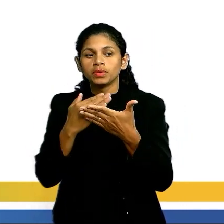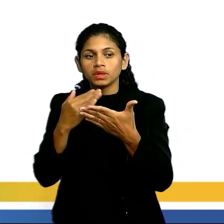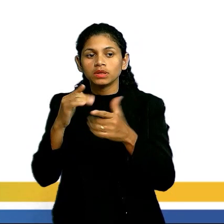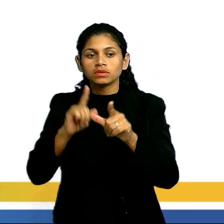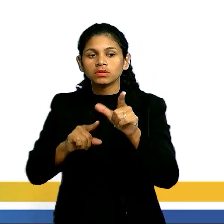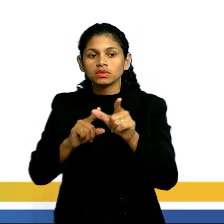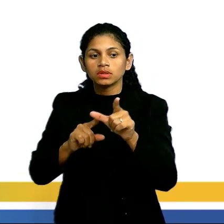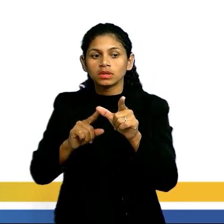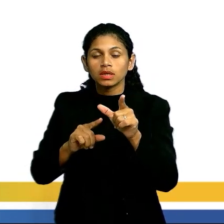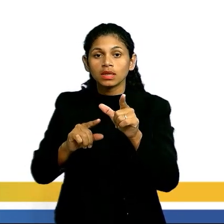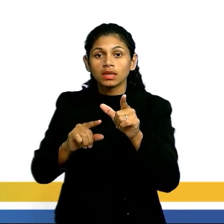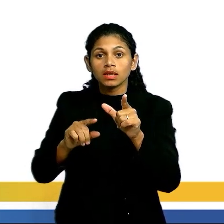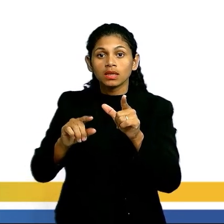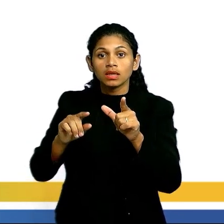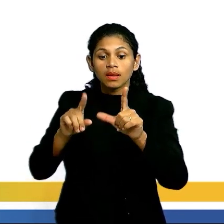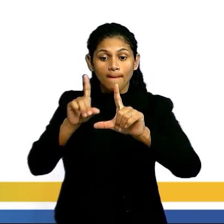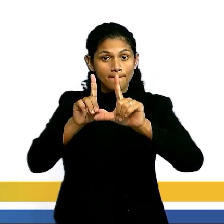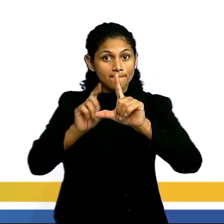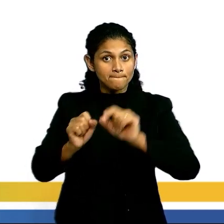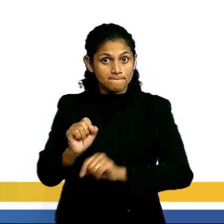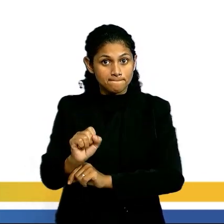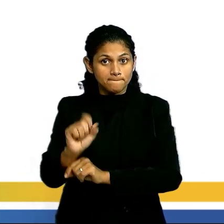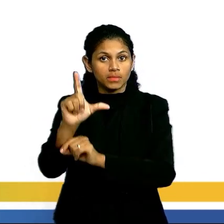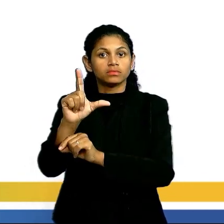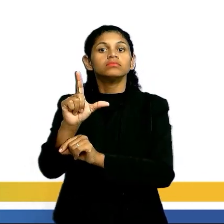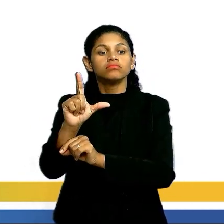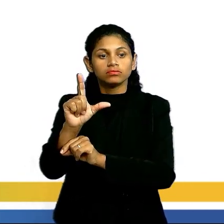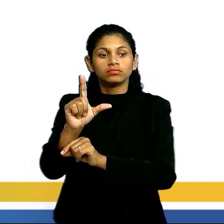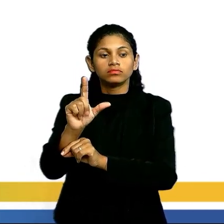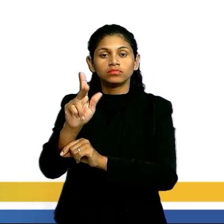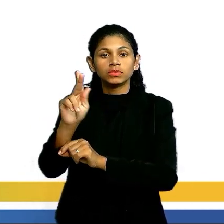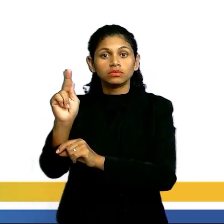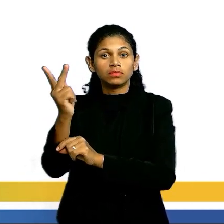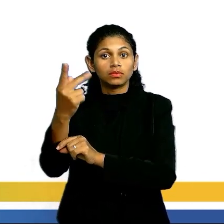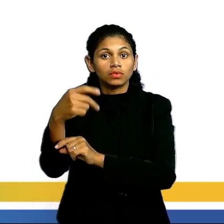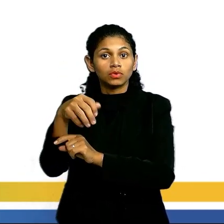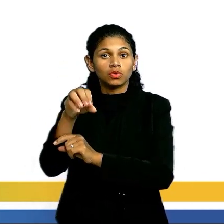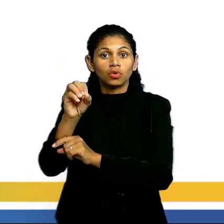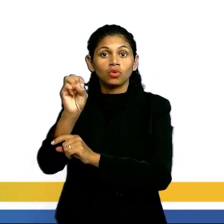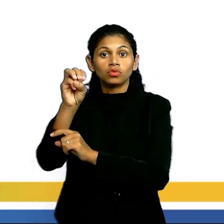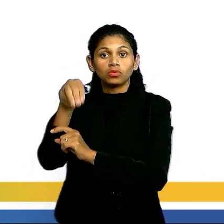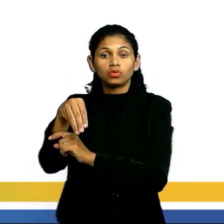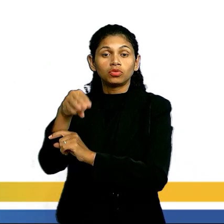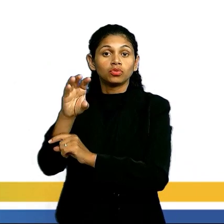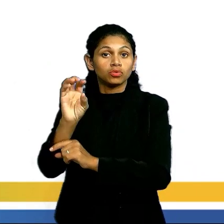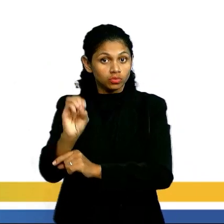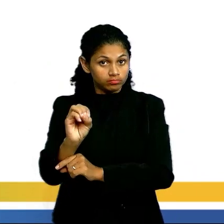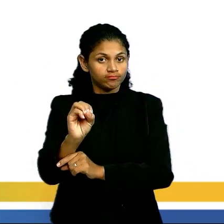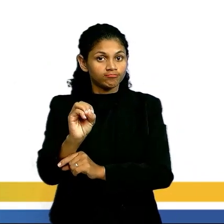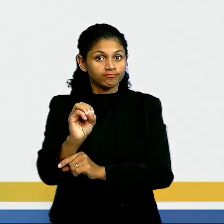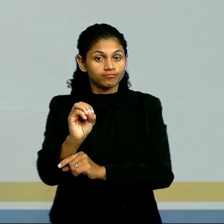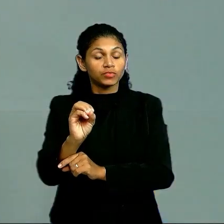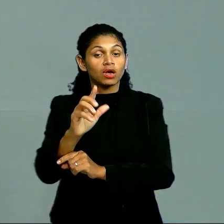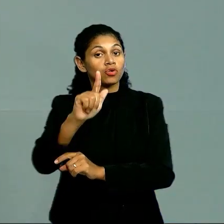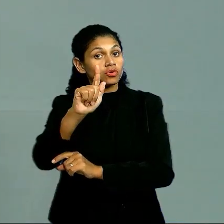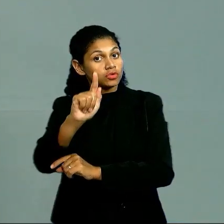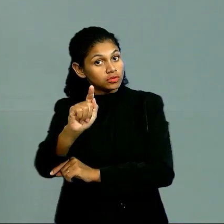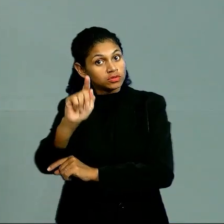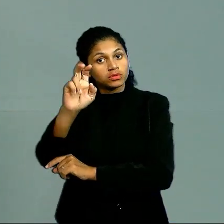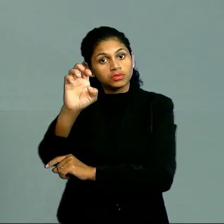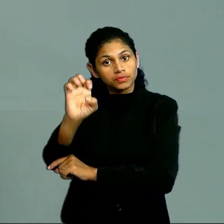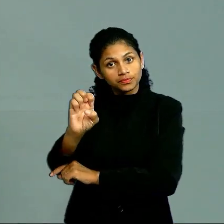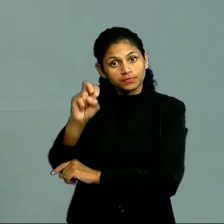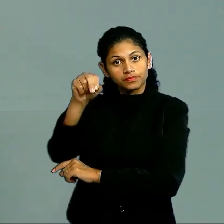seria esse aqui, ó? Homo sapiens. Que são, pessoal, o nome científico dos seres humanos. Sim, o